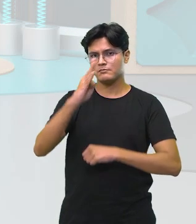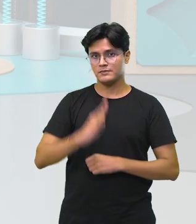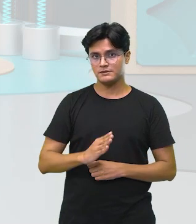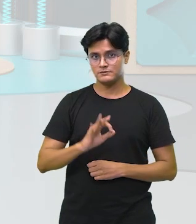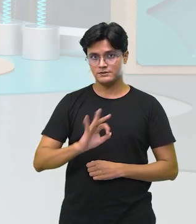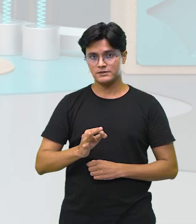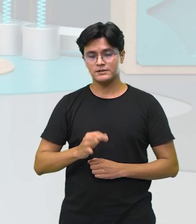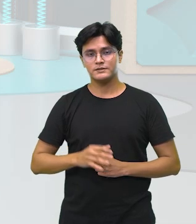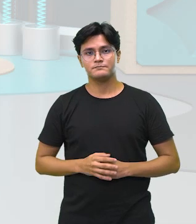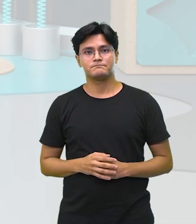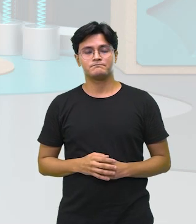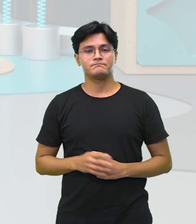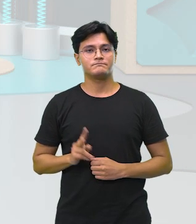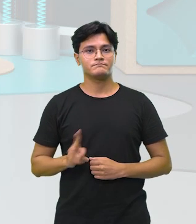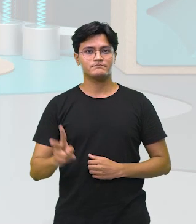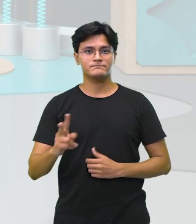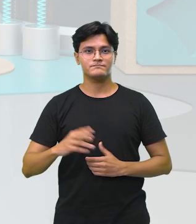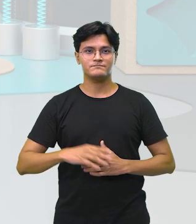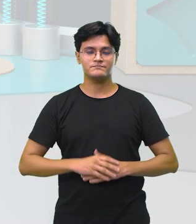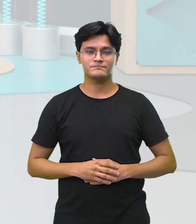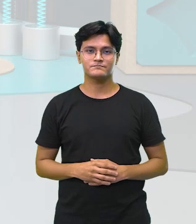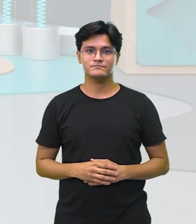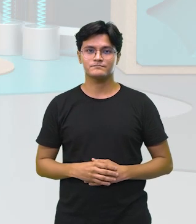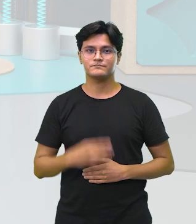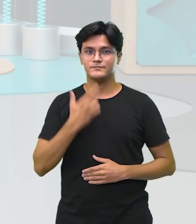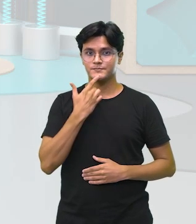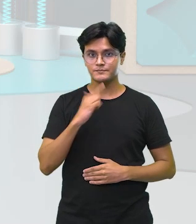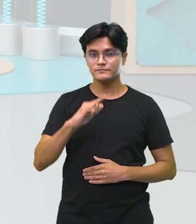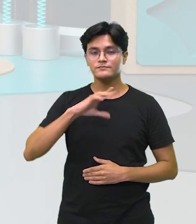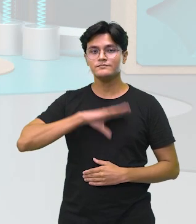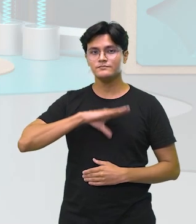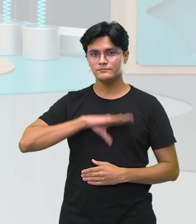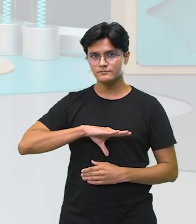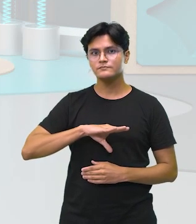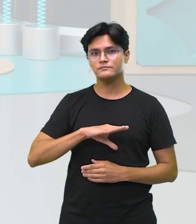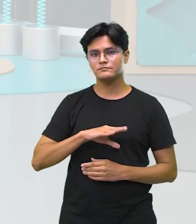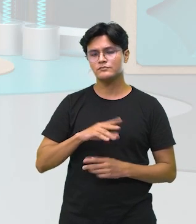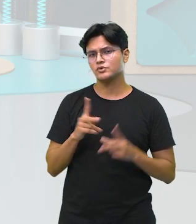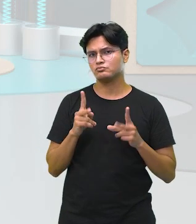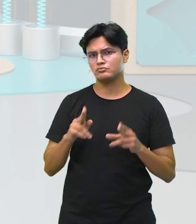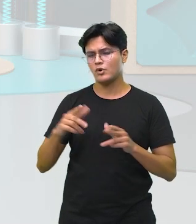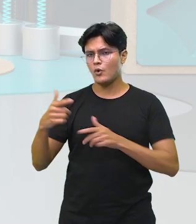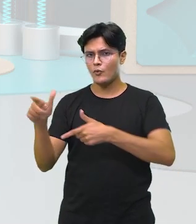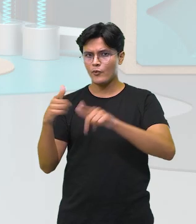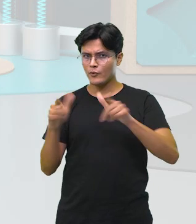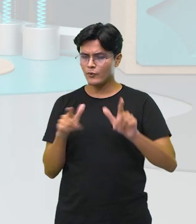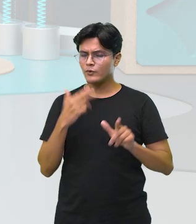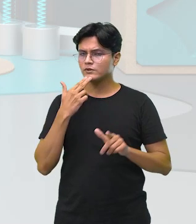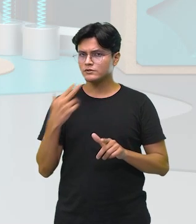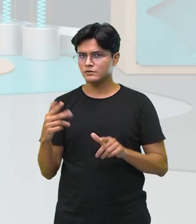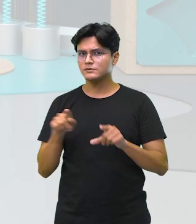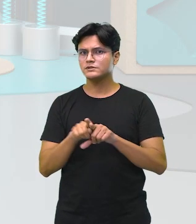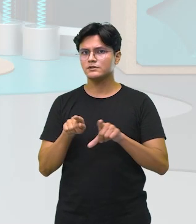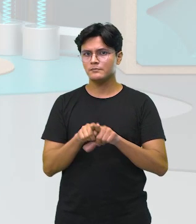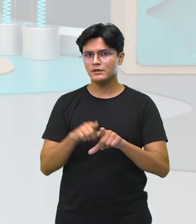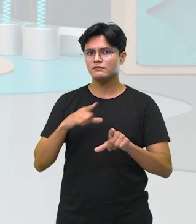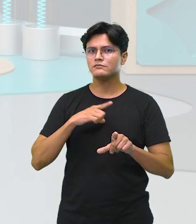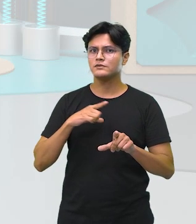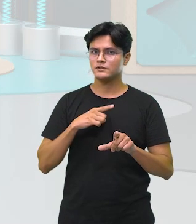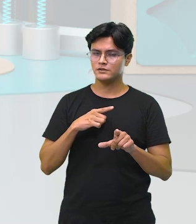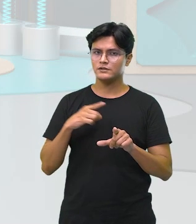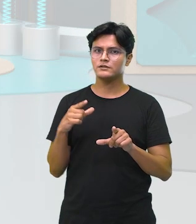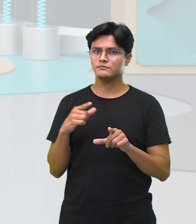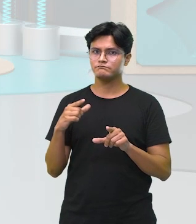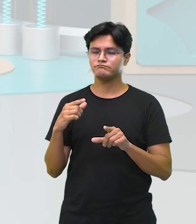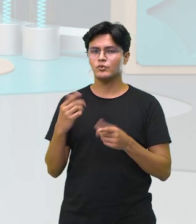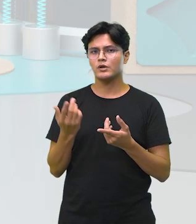certo continuando a língua portuguesa assim como todas as outras também segue essa lógica isso que eu acabei de falar para